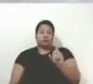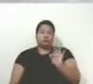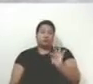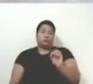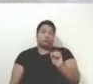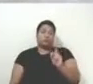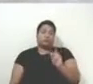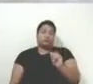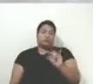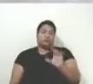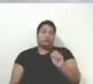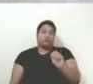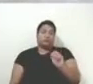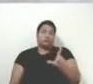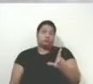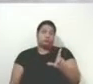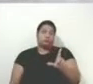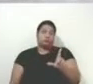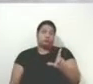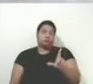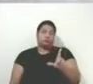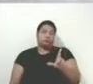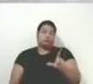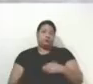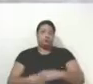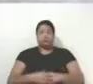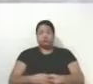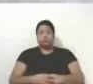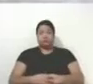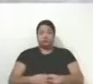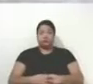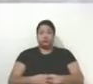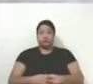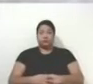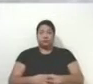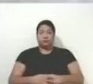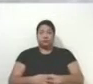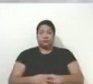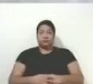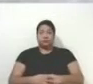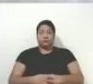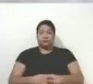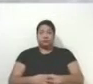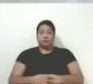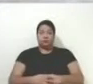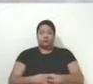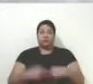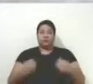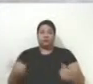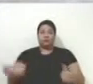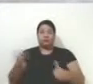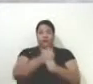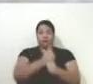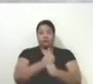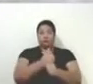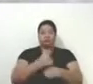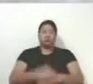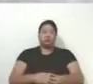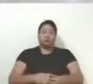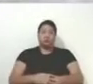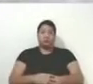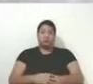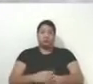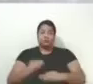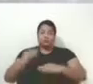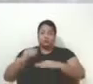substitua essa faixa de sinalização para aqueles tipos de dispositivos tartarugas,